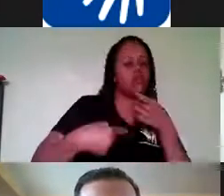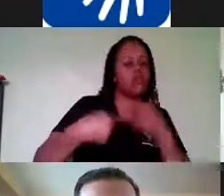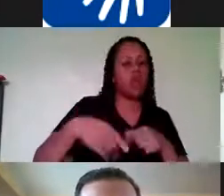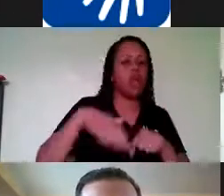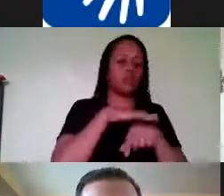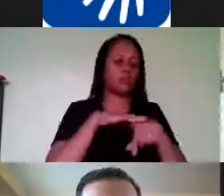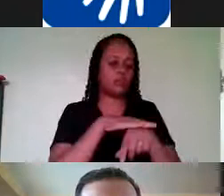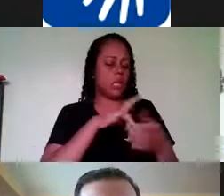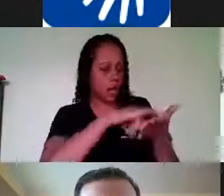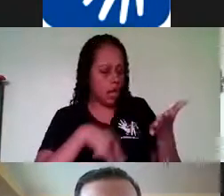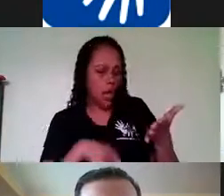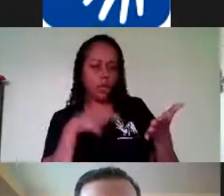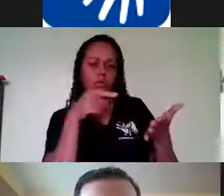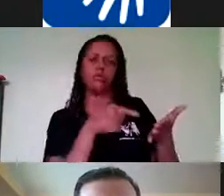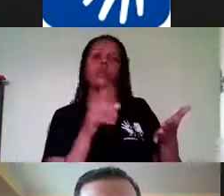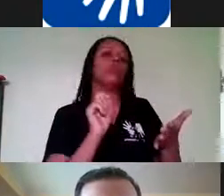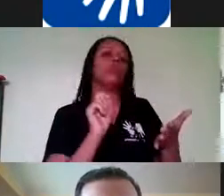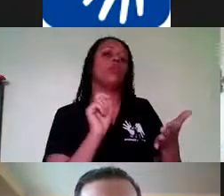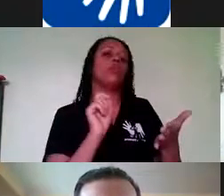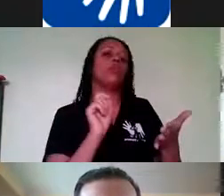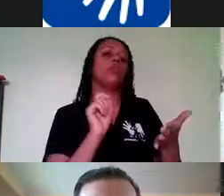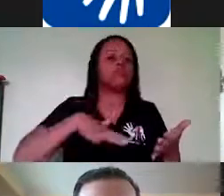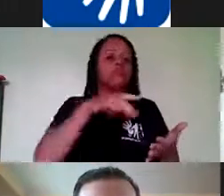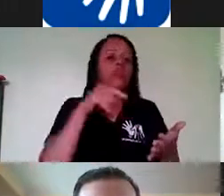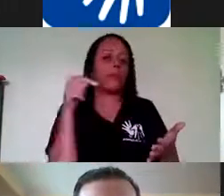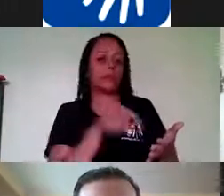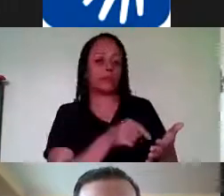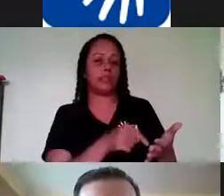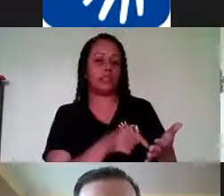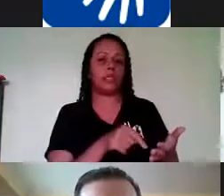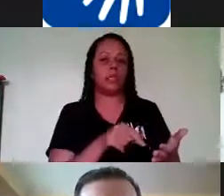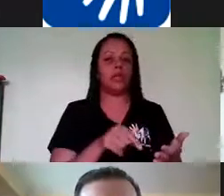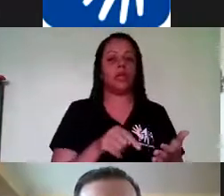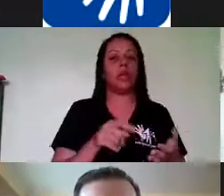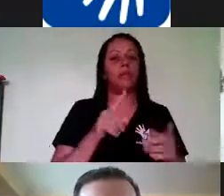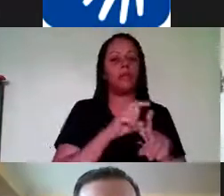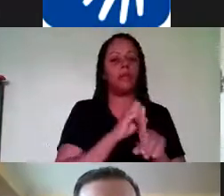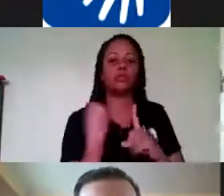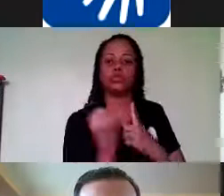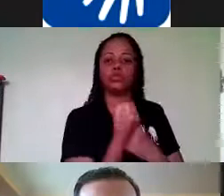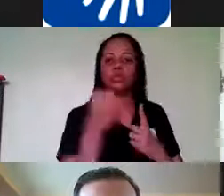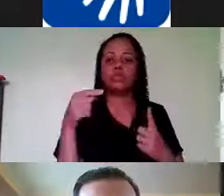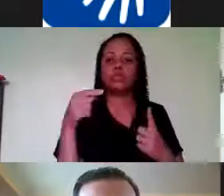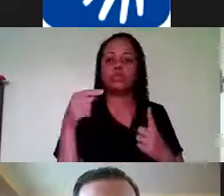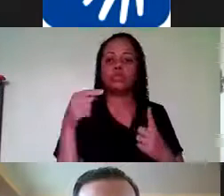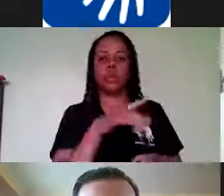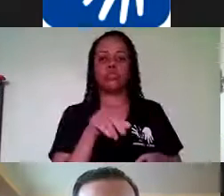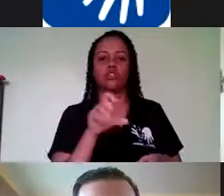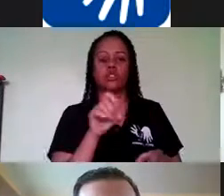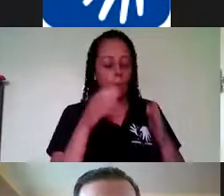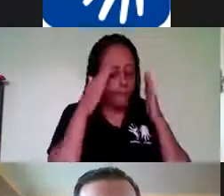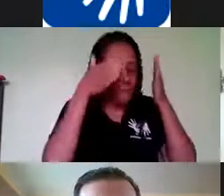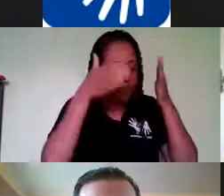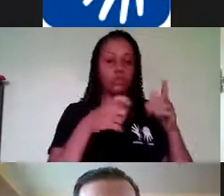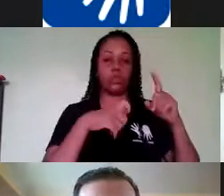descreveram aquilo em conjunto com tudo que envolve a questão biopsicossocial e não meramente biomédica, mas também